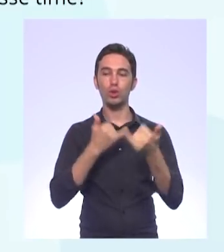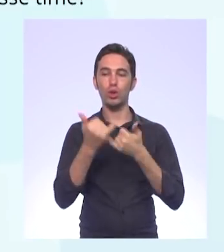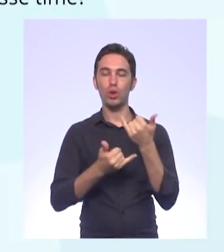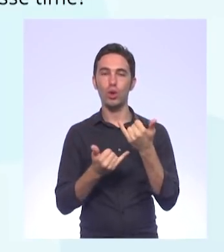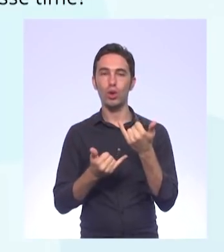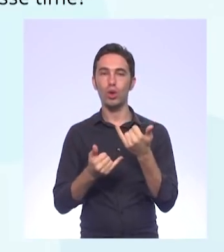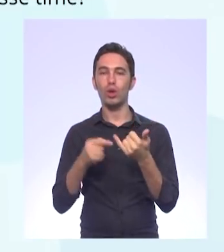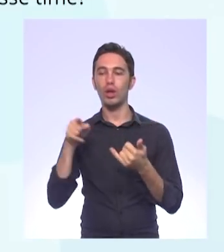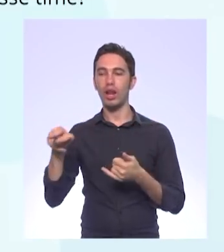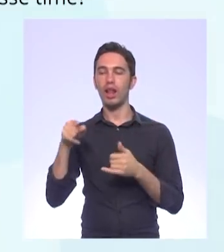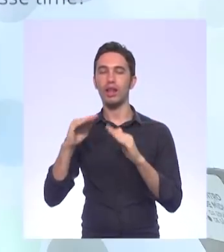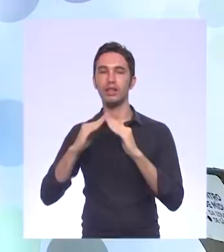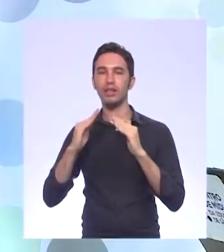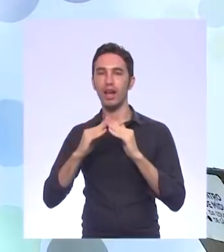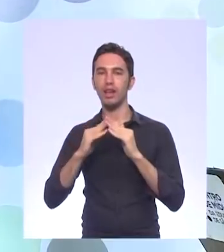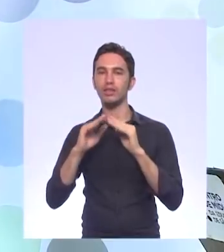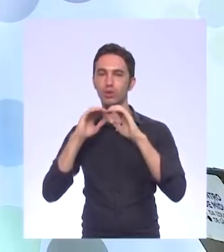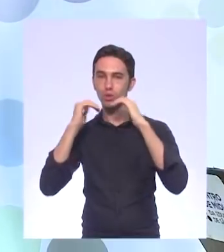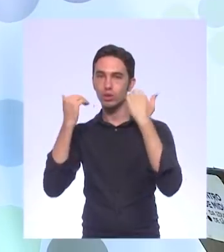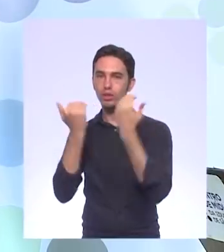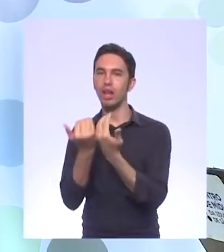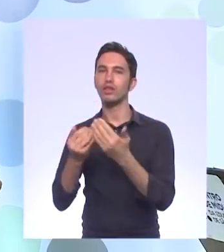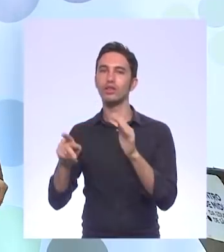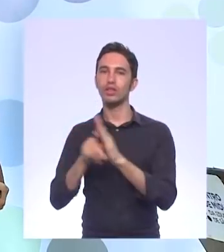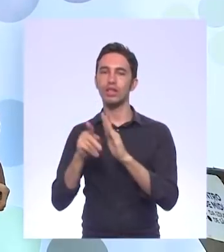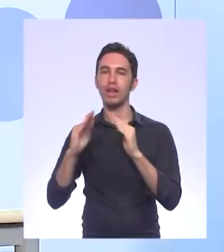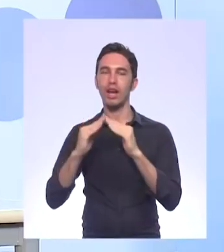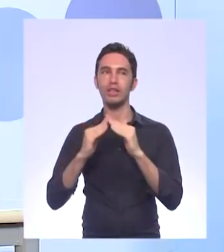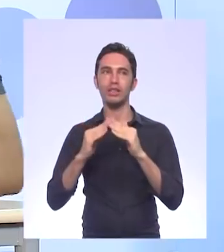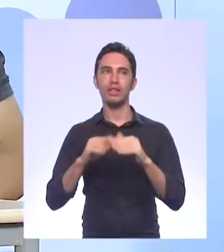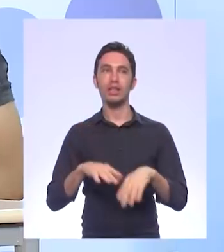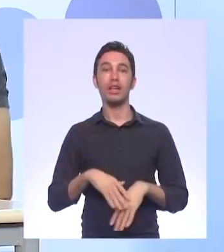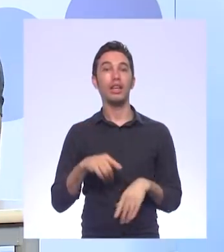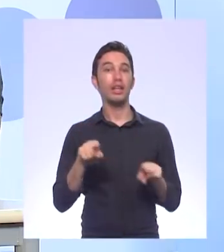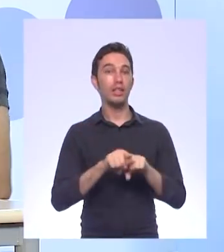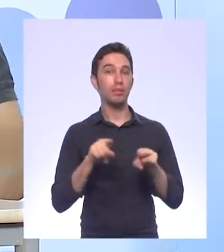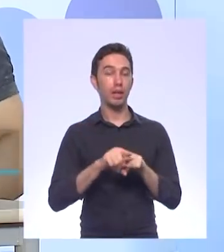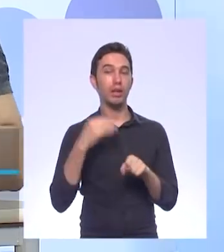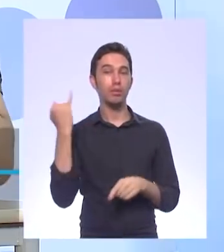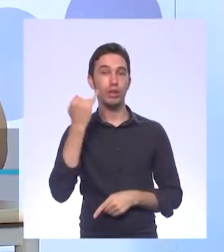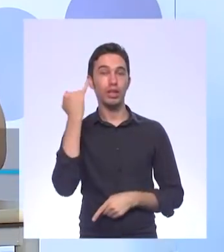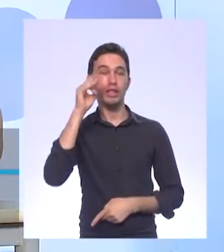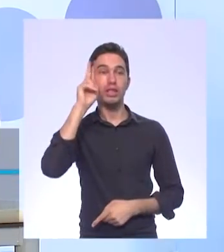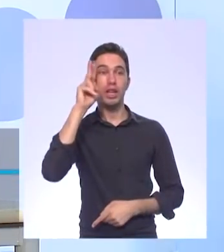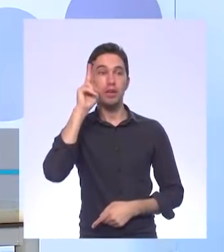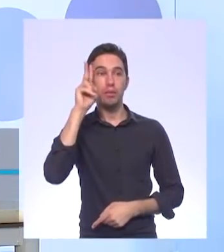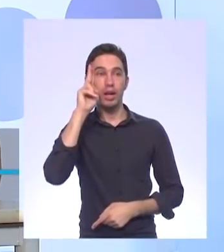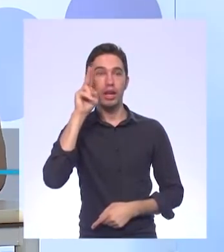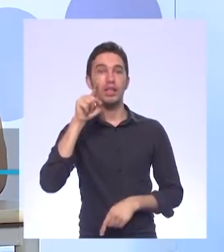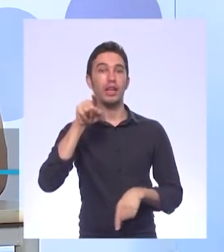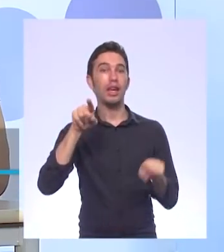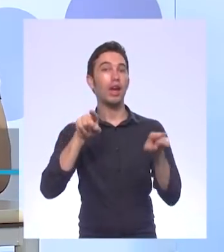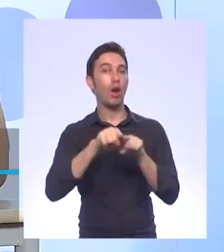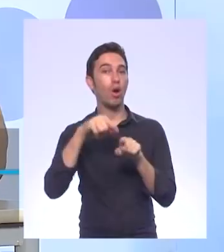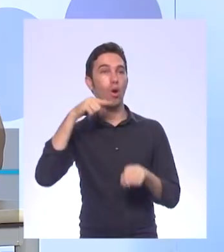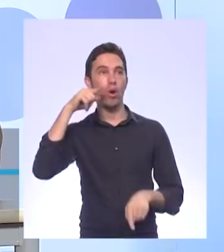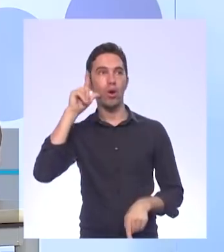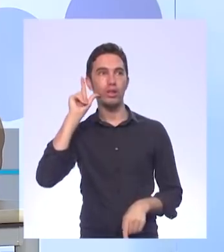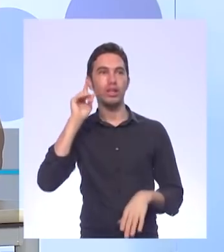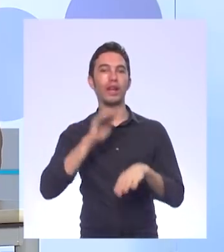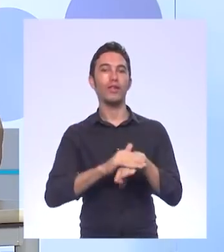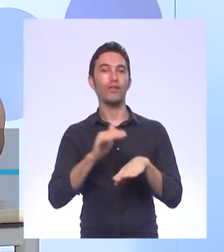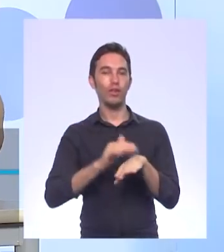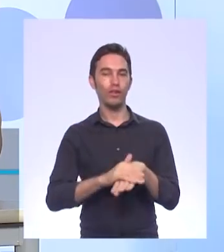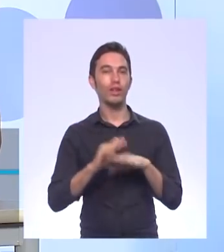qual é a fração que representa a metade dos jogos uma coisa que Oi gente lembrar é que esse probleminha ele foi feito ontem tá